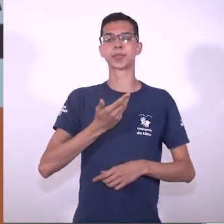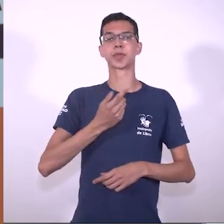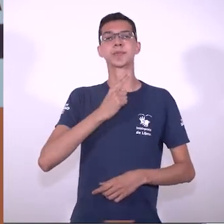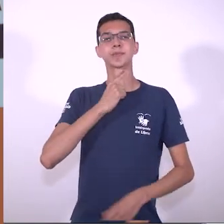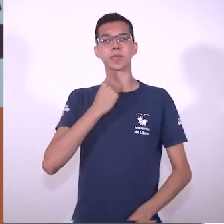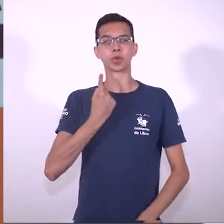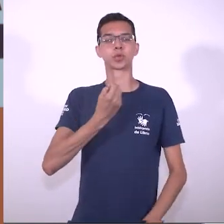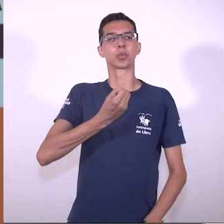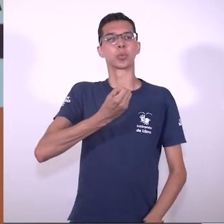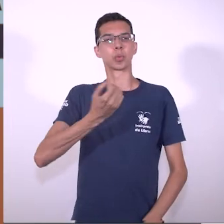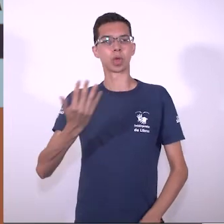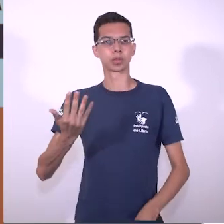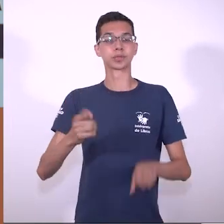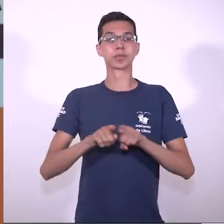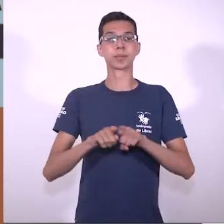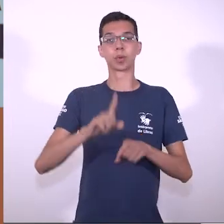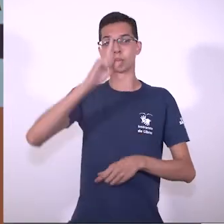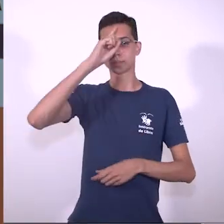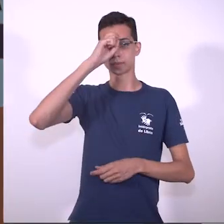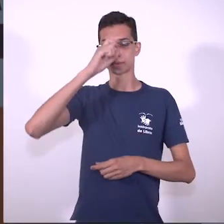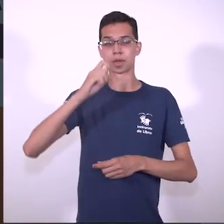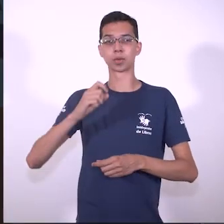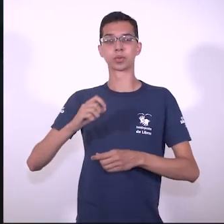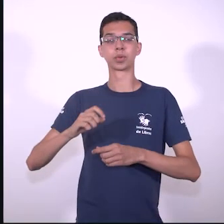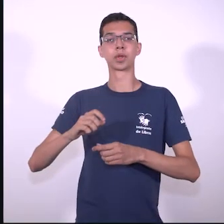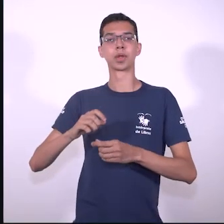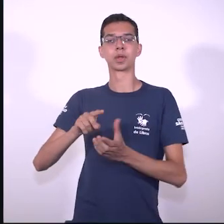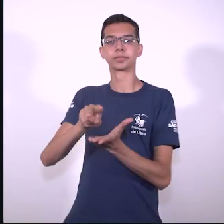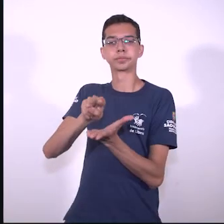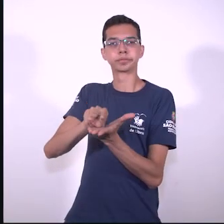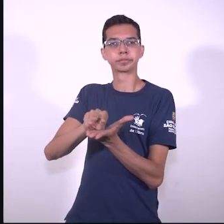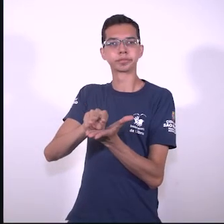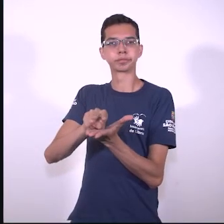mais rígidas podem ser tomadas?